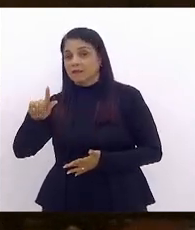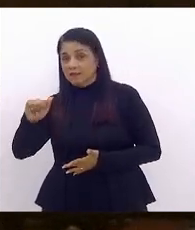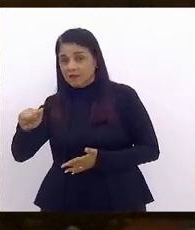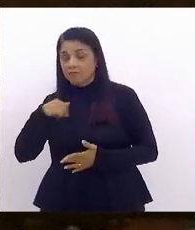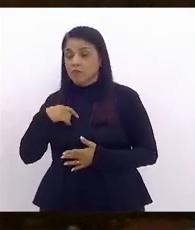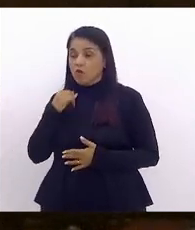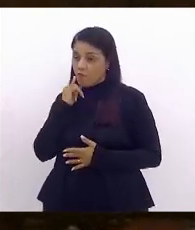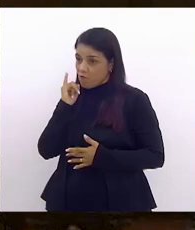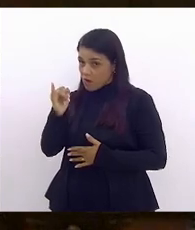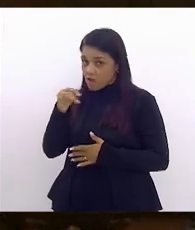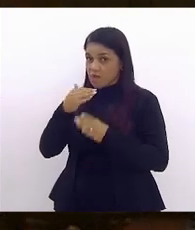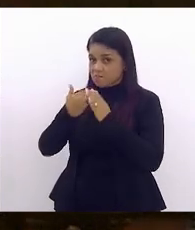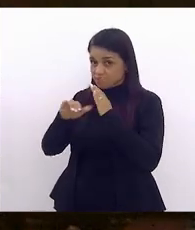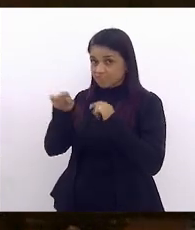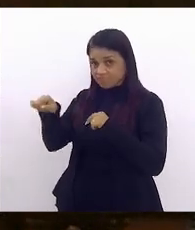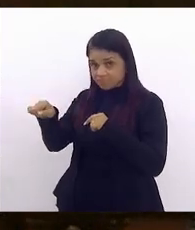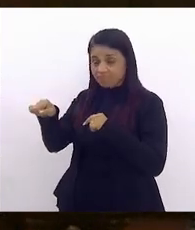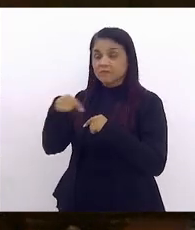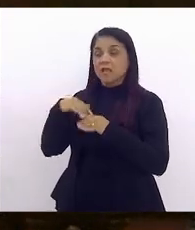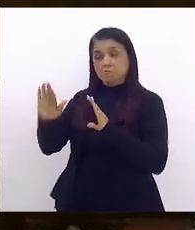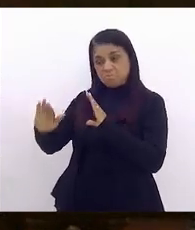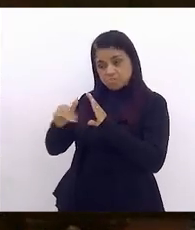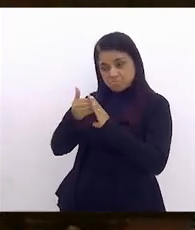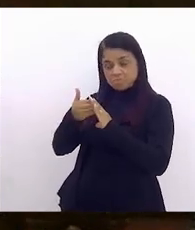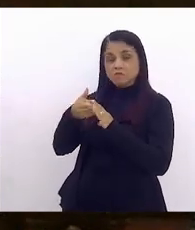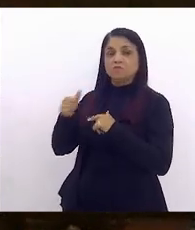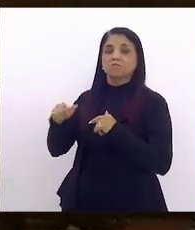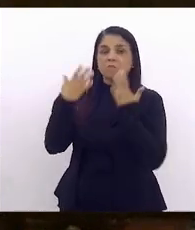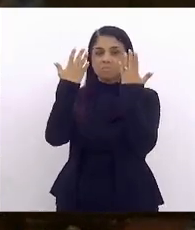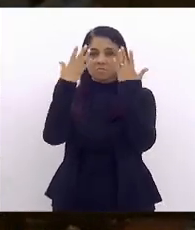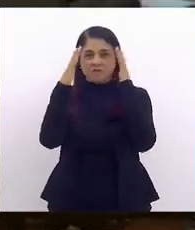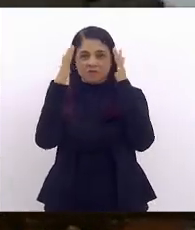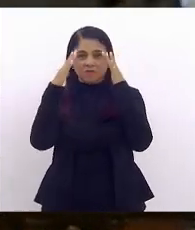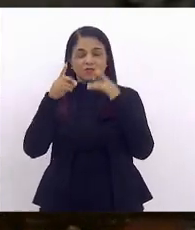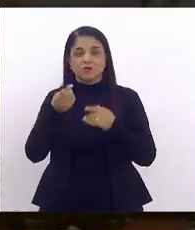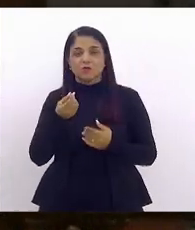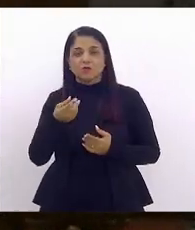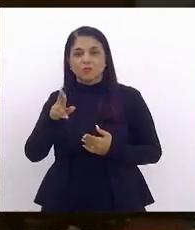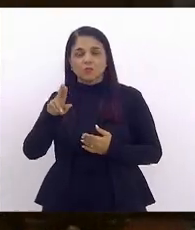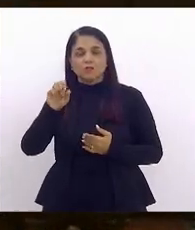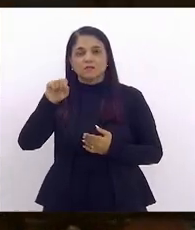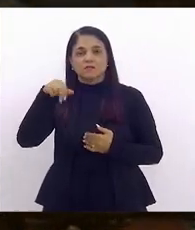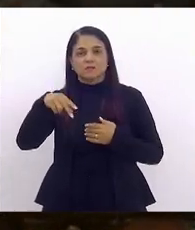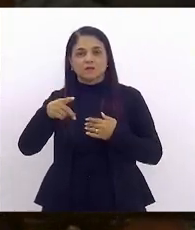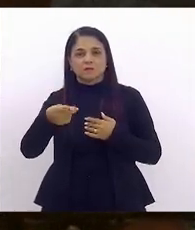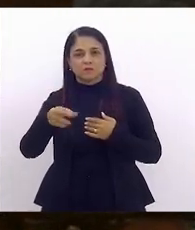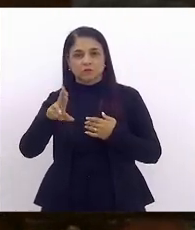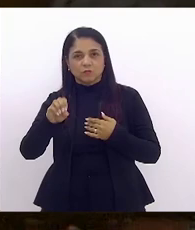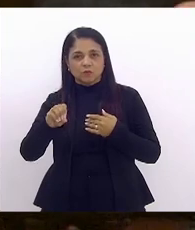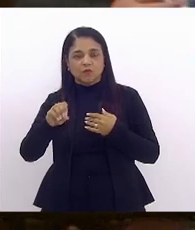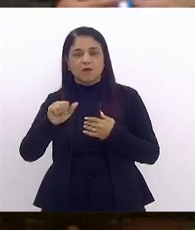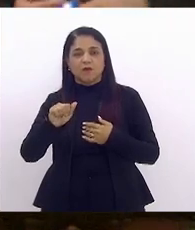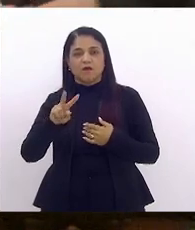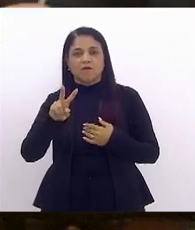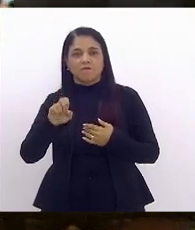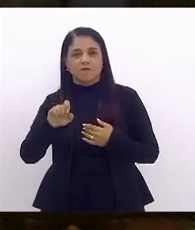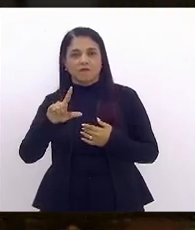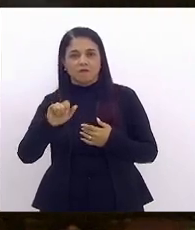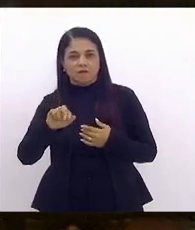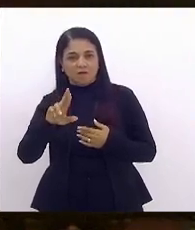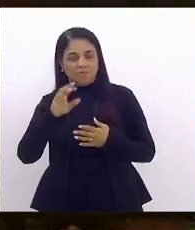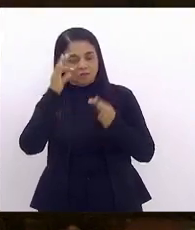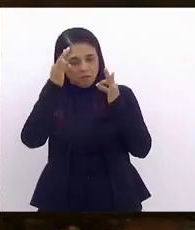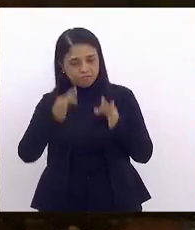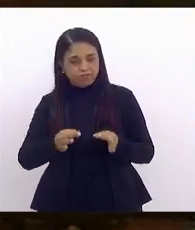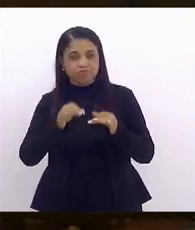era um perigo, e ele agora manda mensagem para parabenizar o doutor Sandro Avelar e dizer que isso é fato consumado. De modo